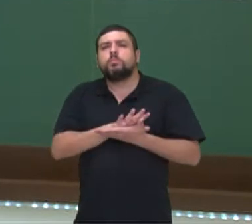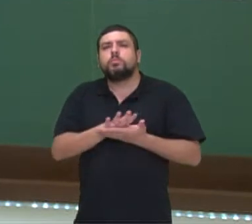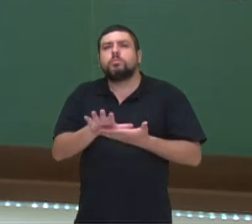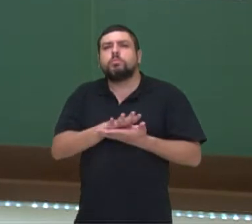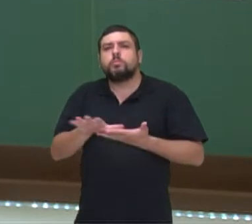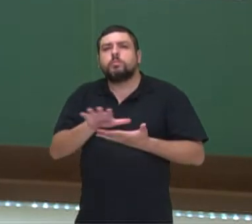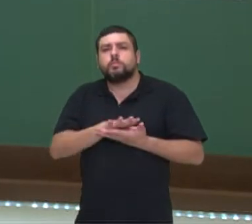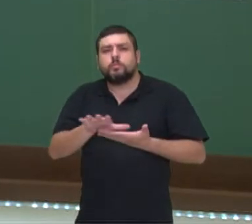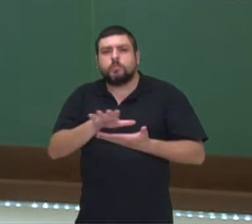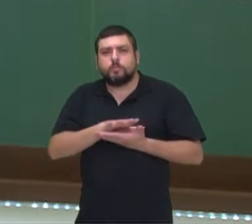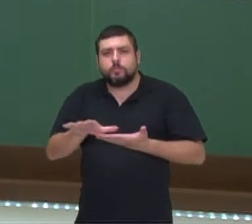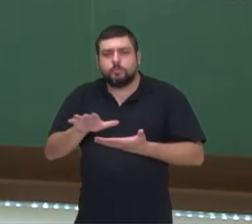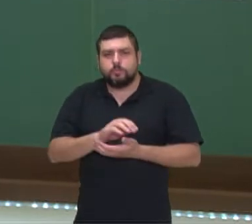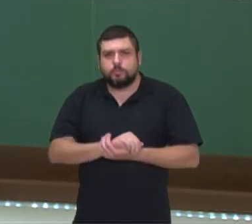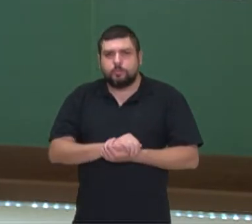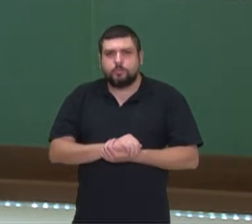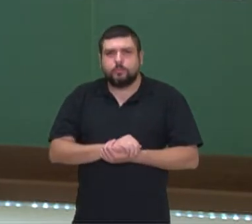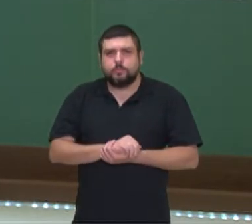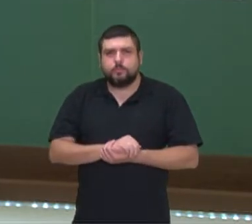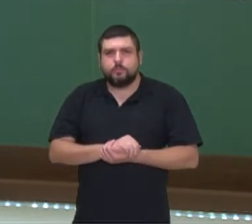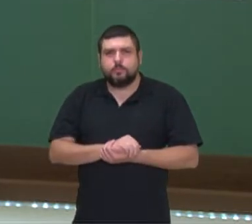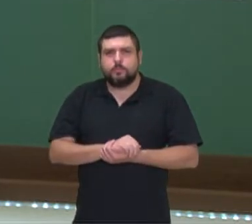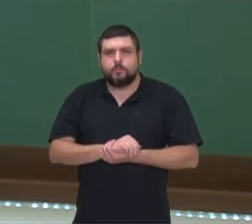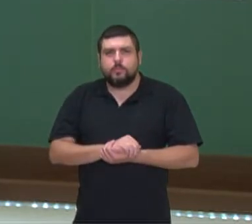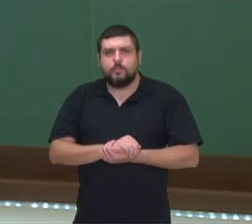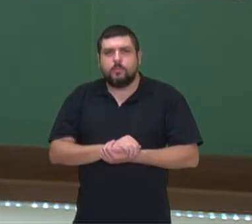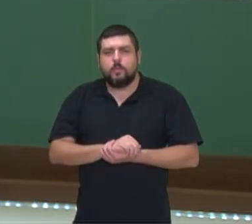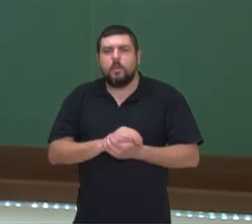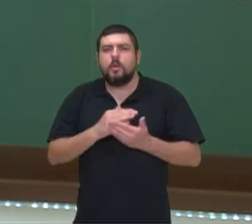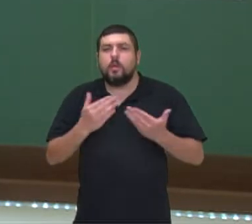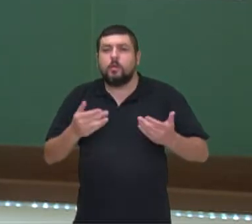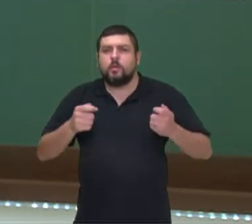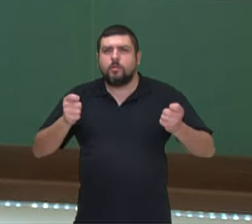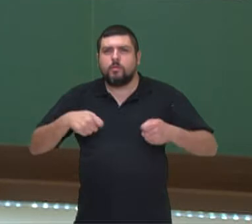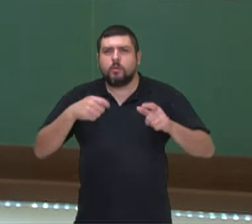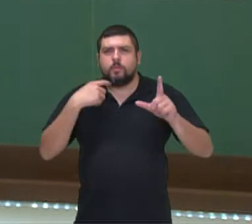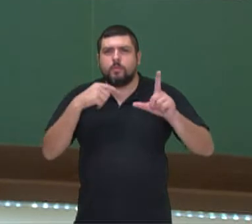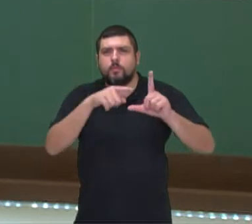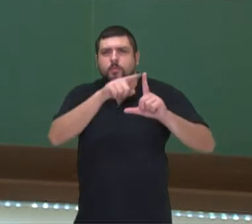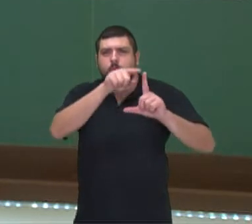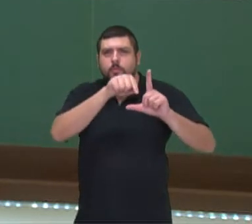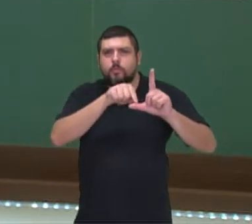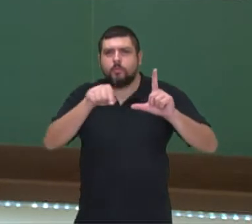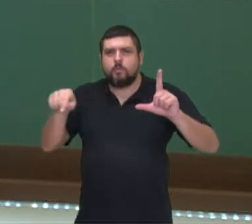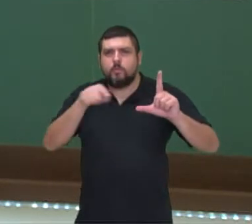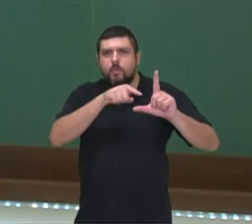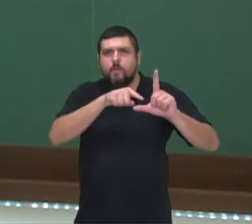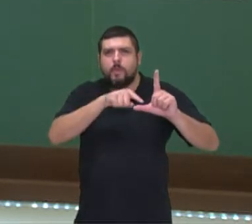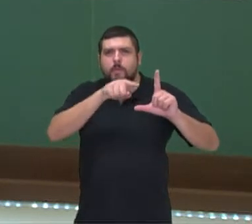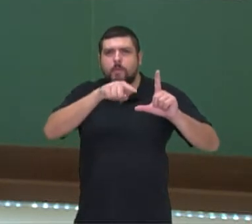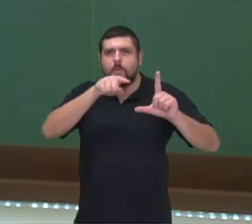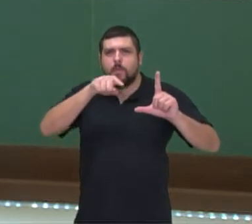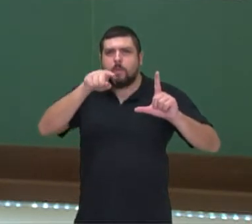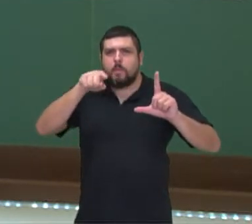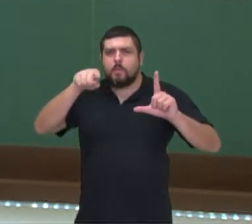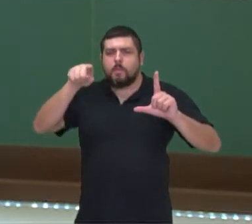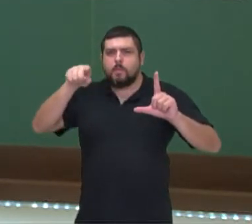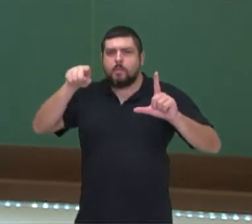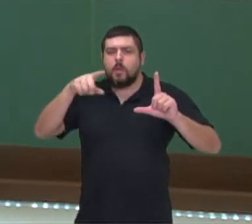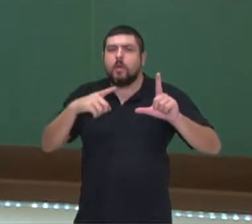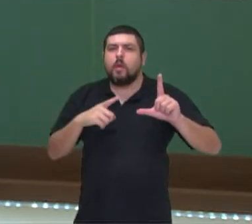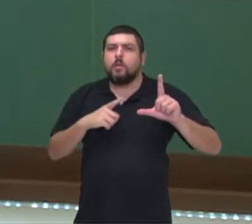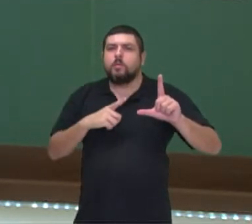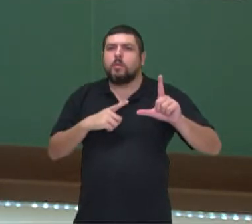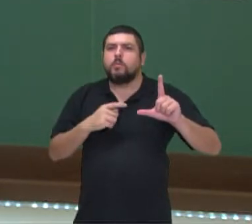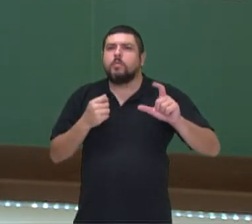que foi consumido nesses 7 meses. E nisso nós conseguimos observar no gráfico que teve momentos que esse